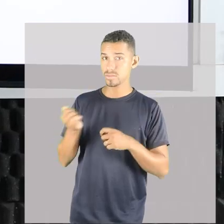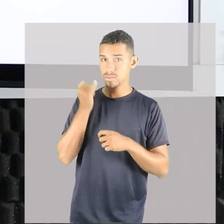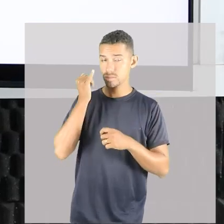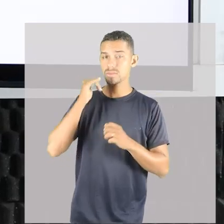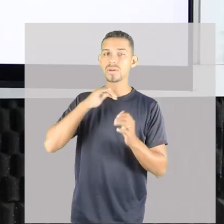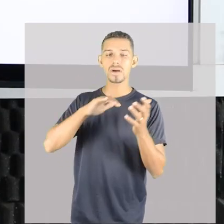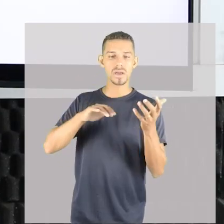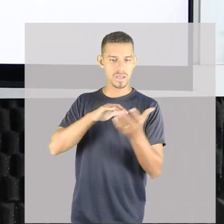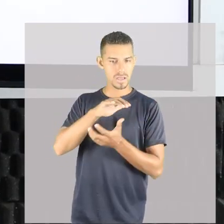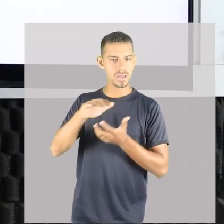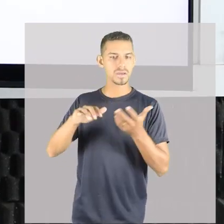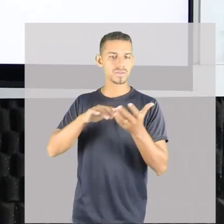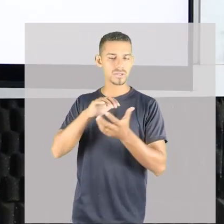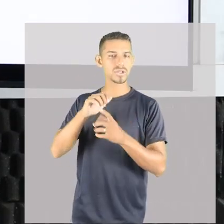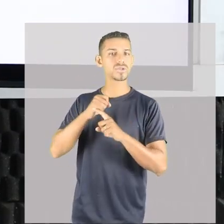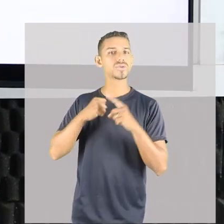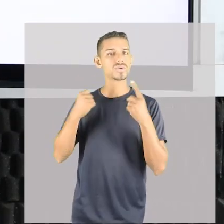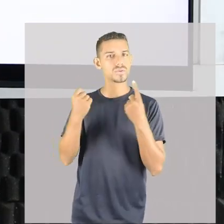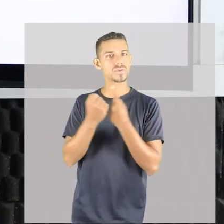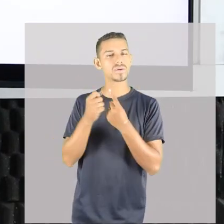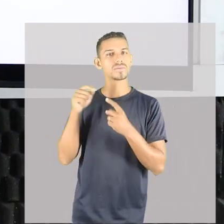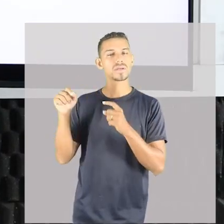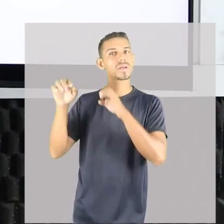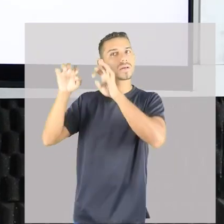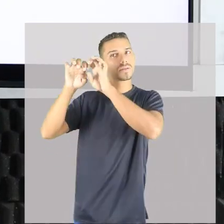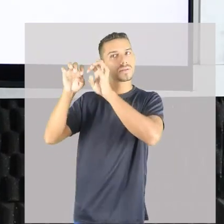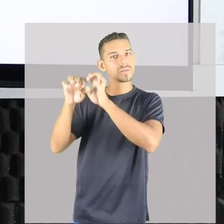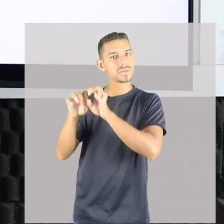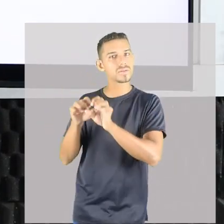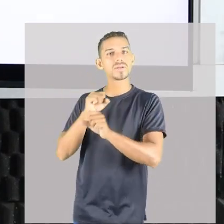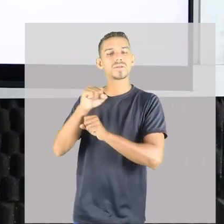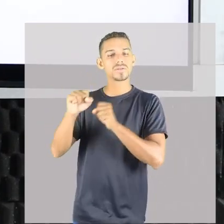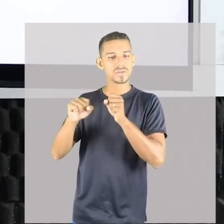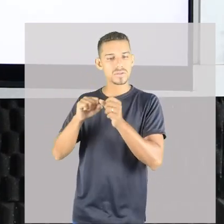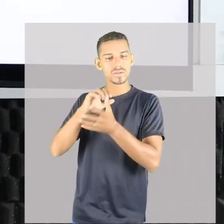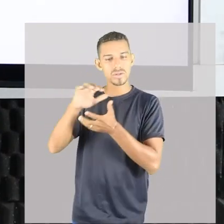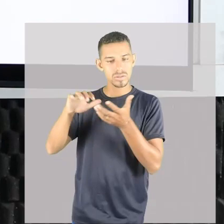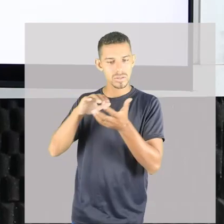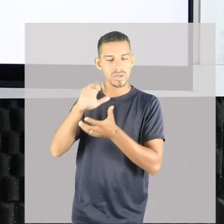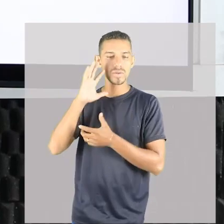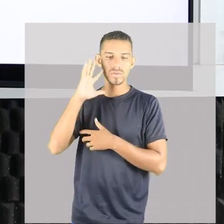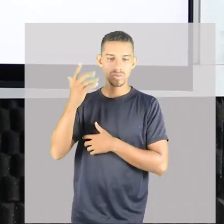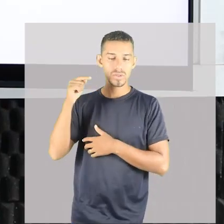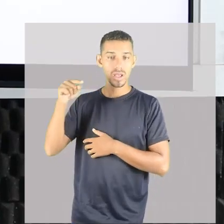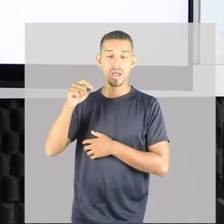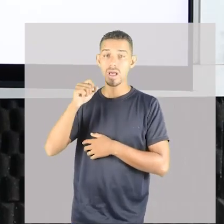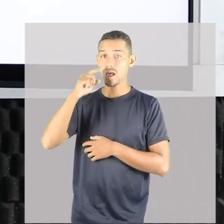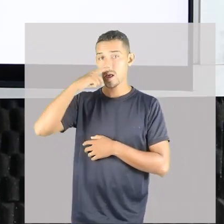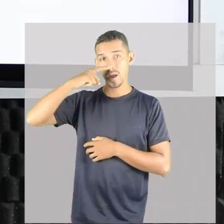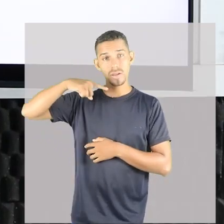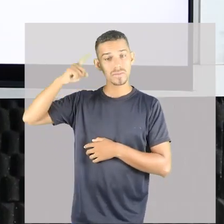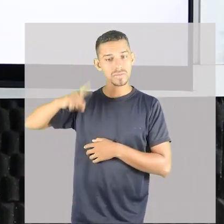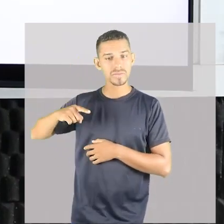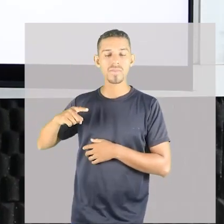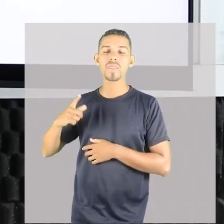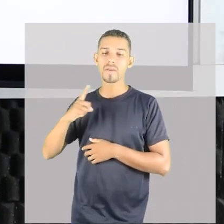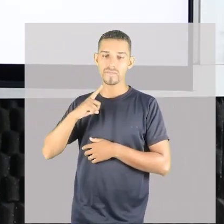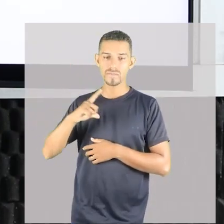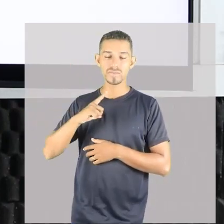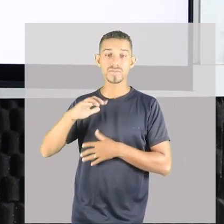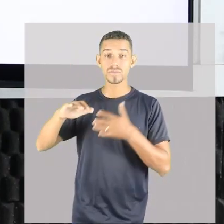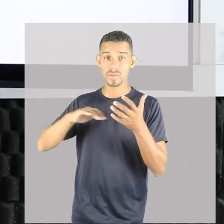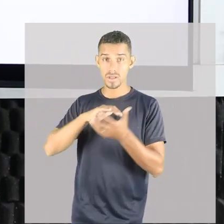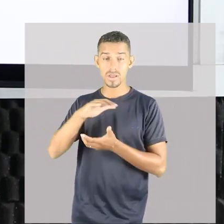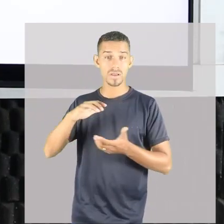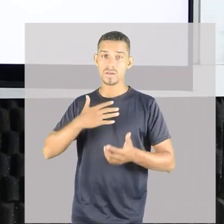Existiam elementos ali sociais, dessa estrutura social que se compunha a Rússia antiga, para explodir uma revolução.